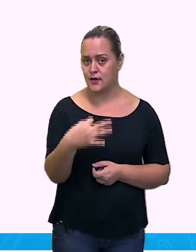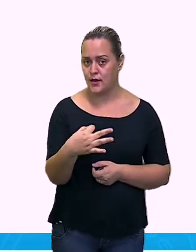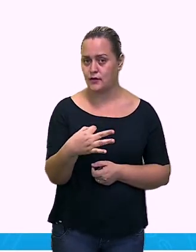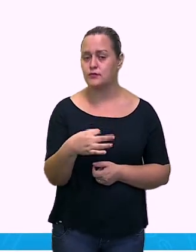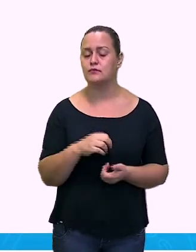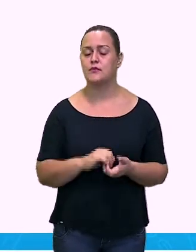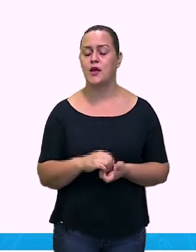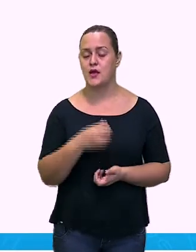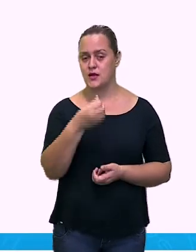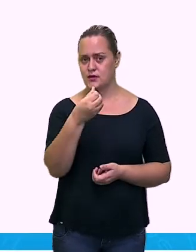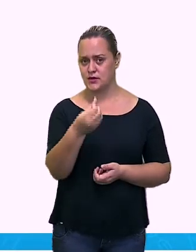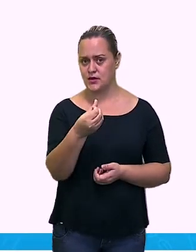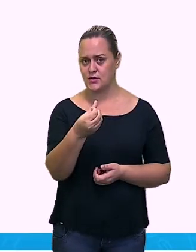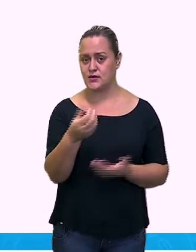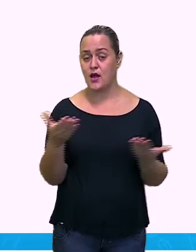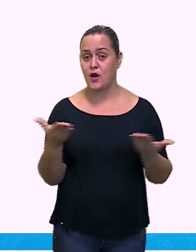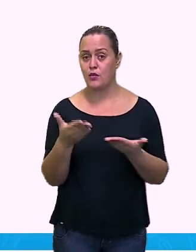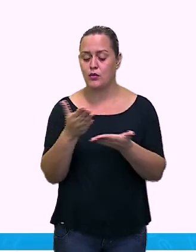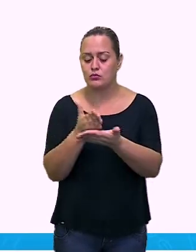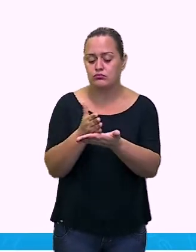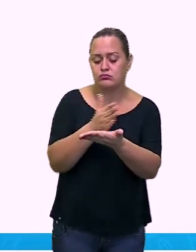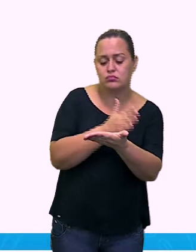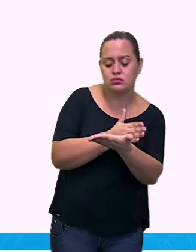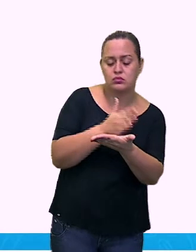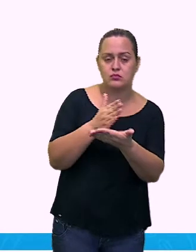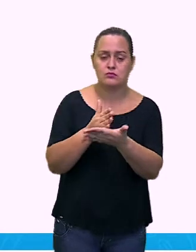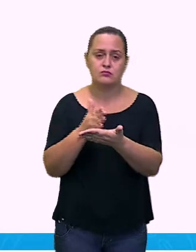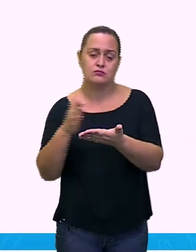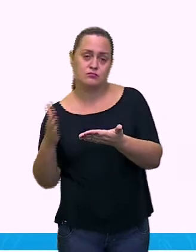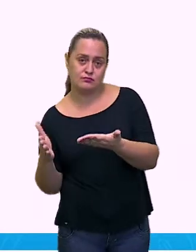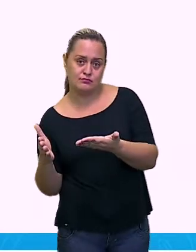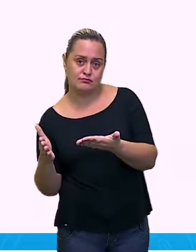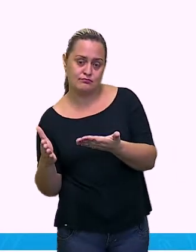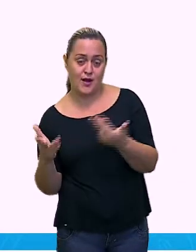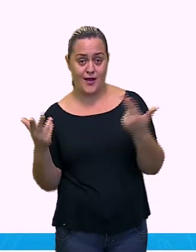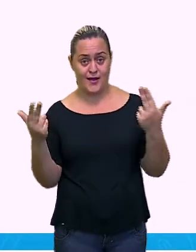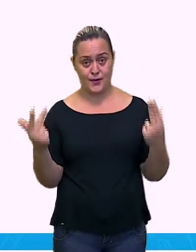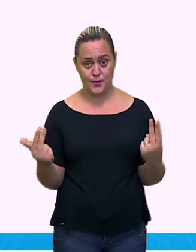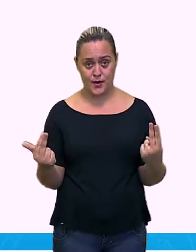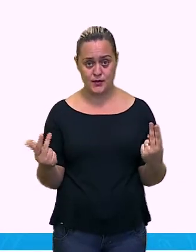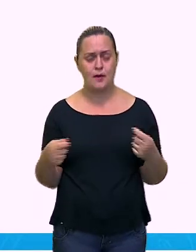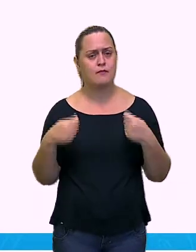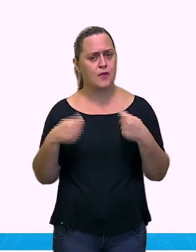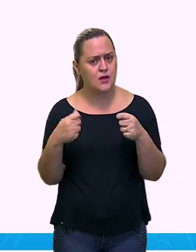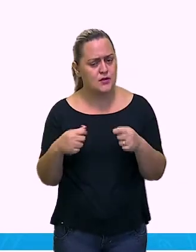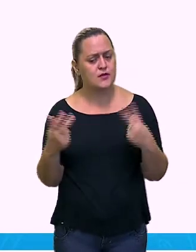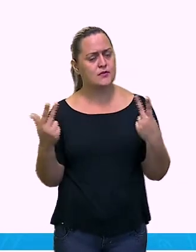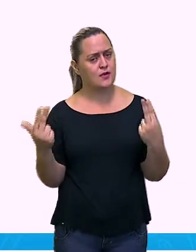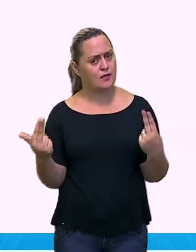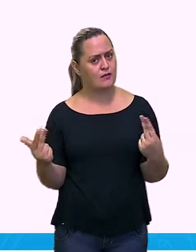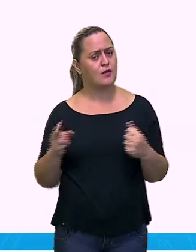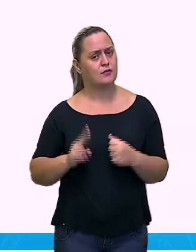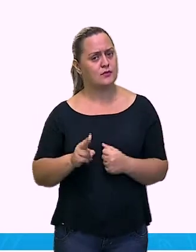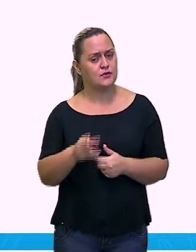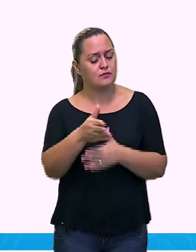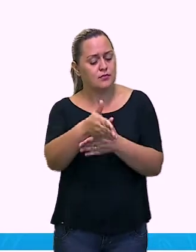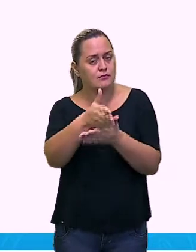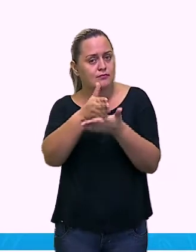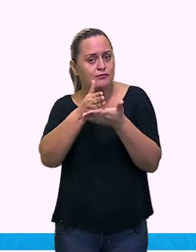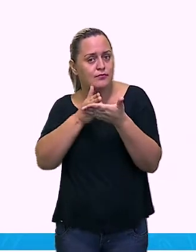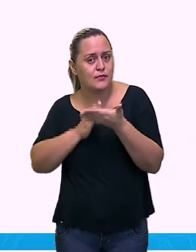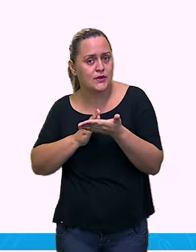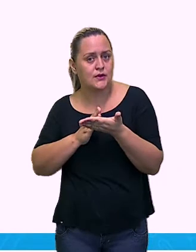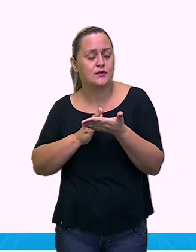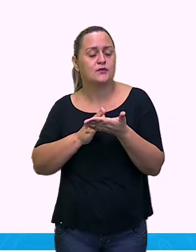seis vamos repartir seis em duas partes iguais vamos lá ó esse primeiro